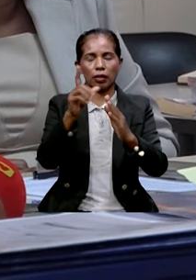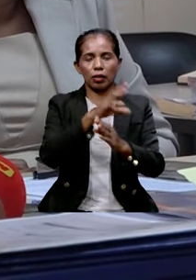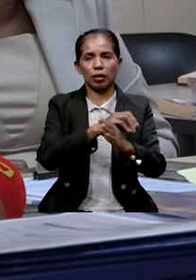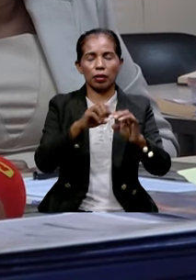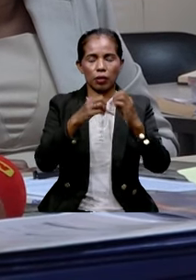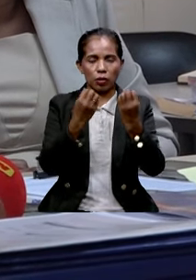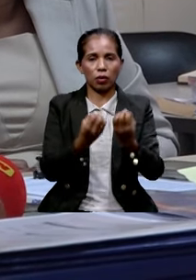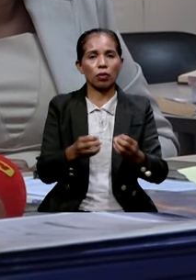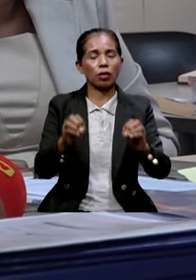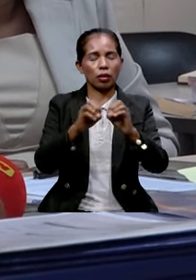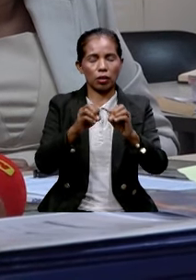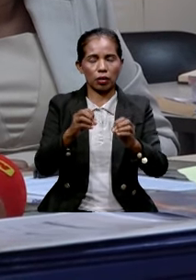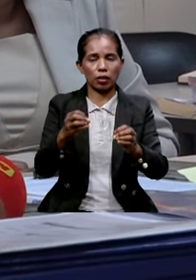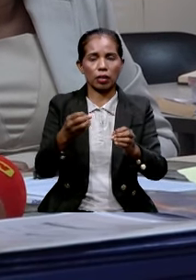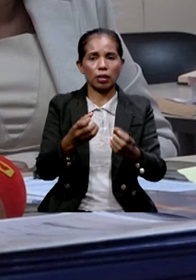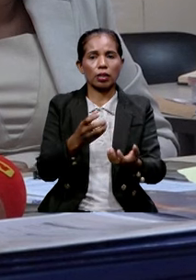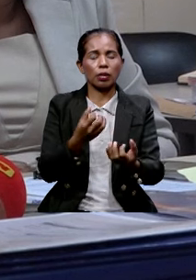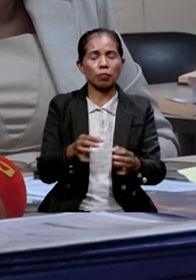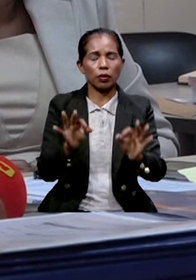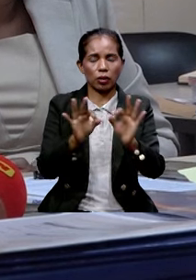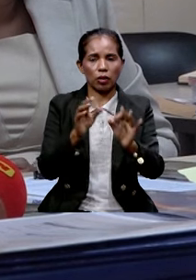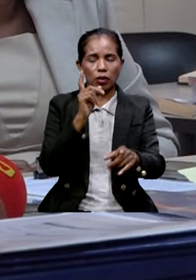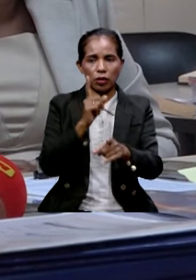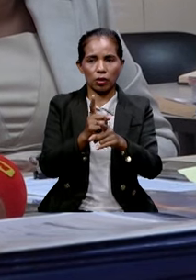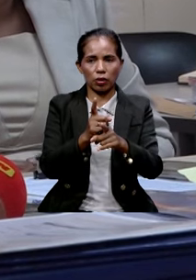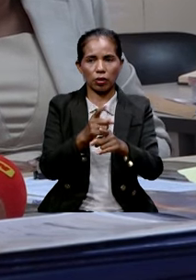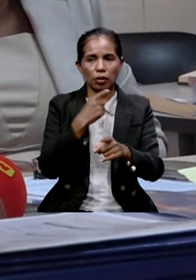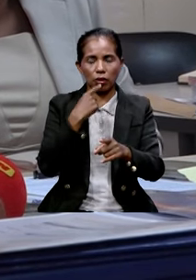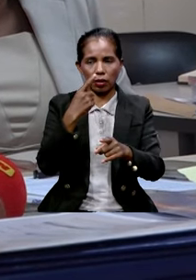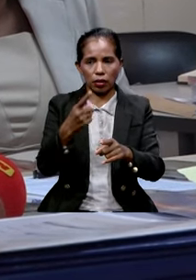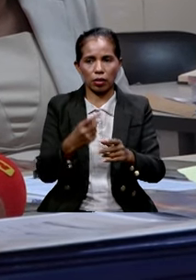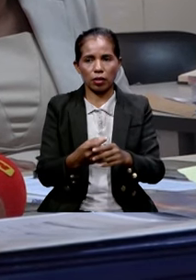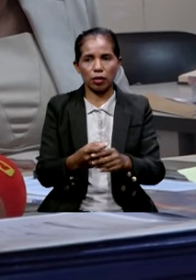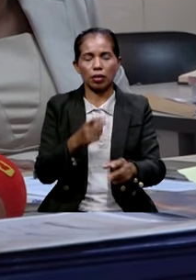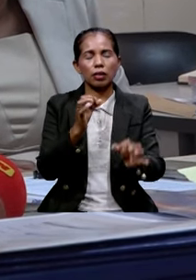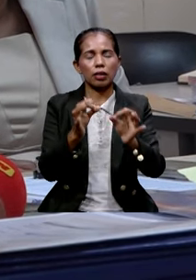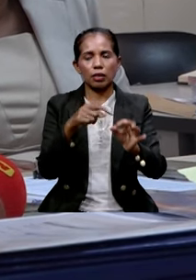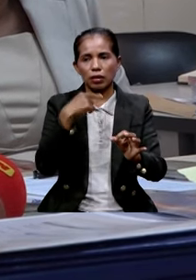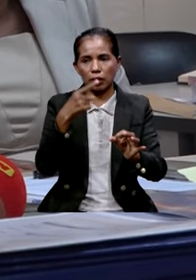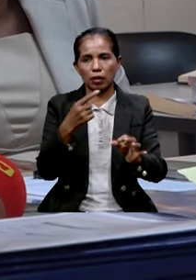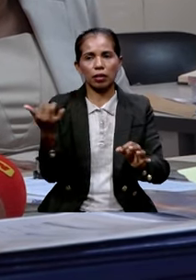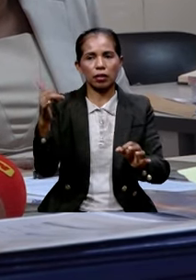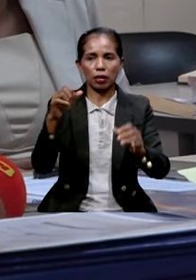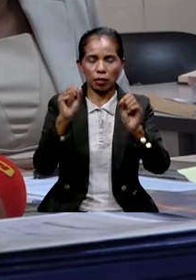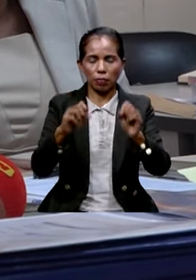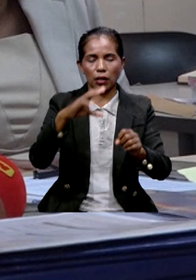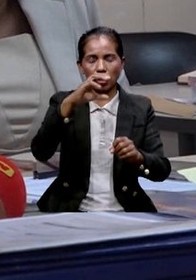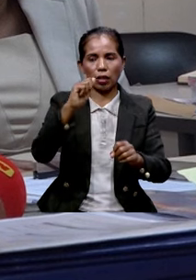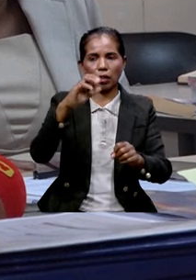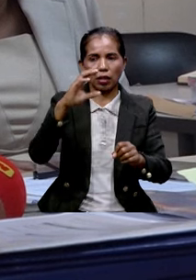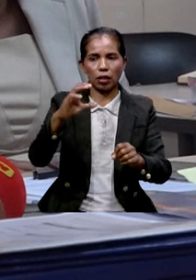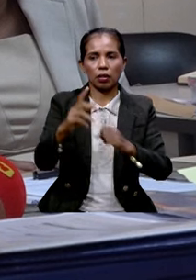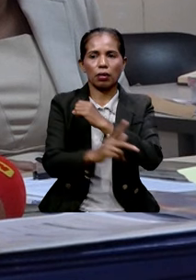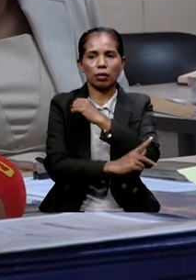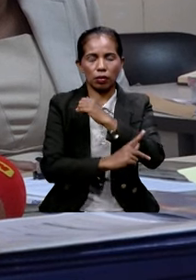importante de ter lá o combate à corrupção, porque potencialmente se mal um conhecemos o ensino, mas vai ver a corrupção